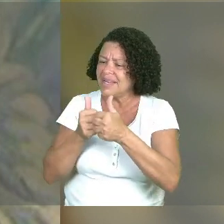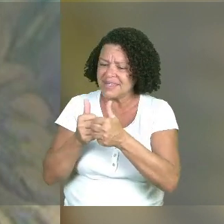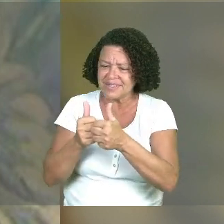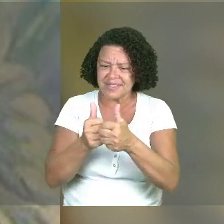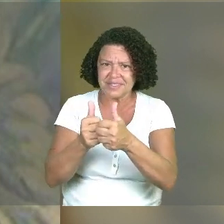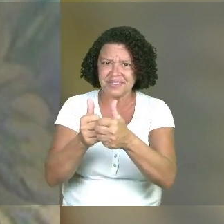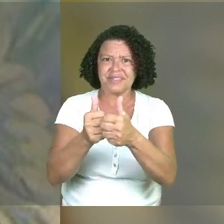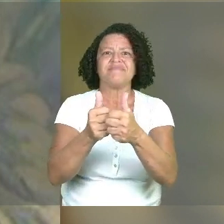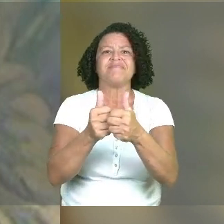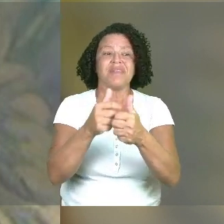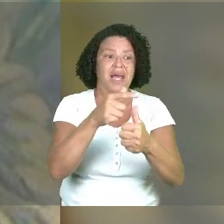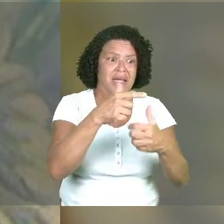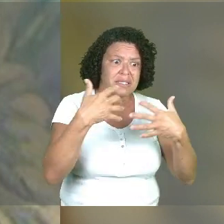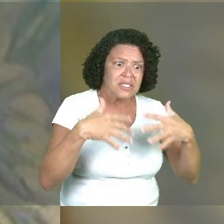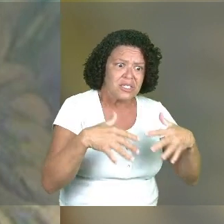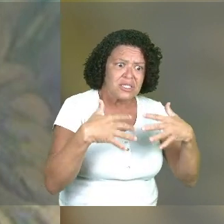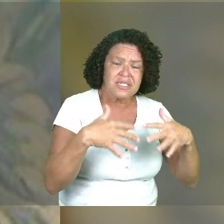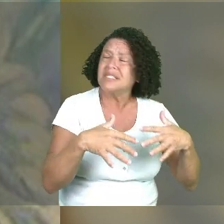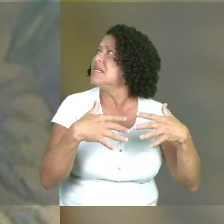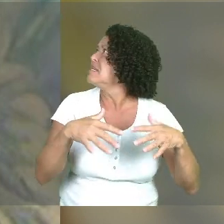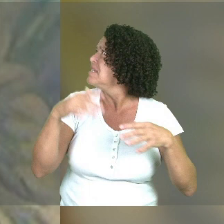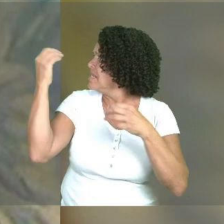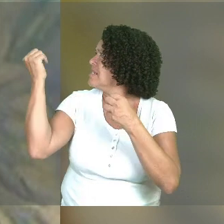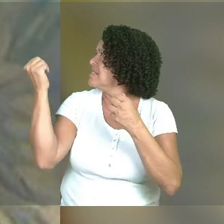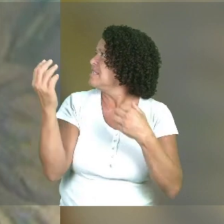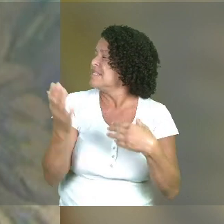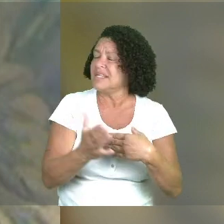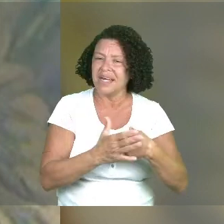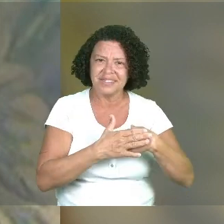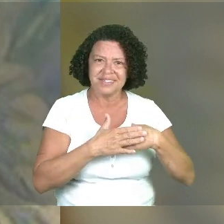ao aflito a consolação,